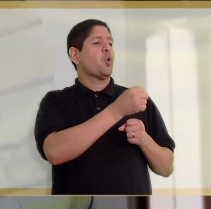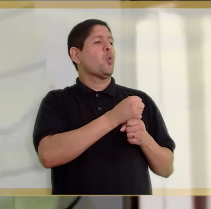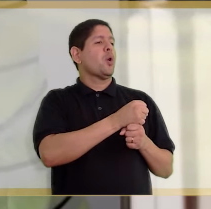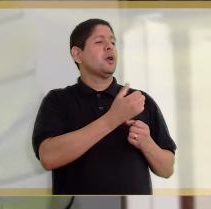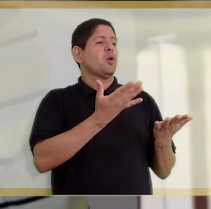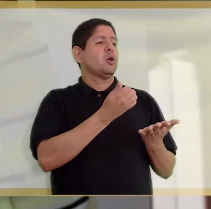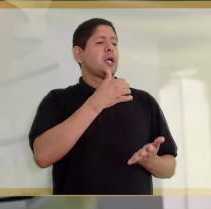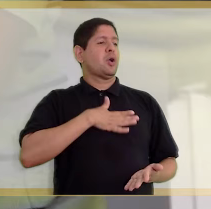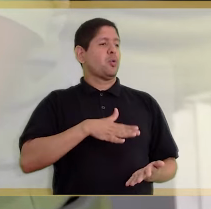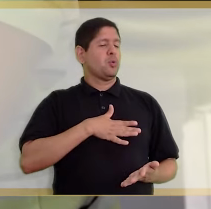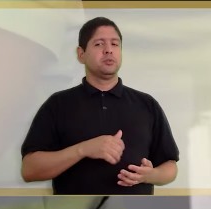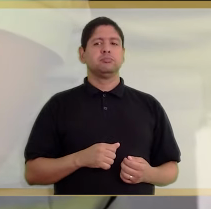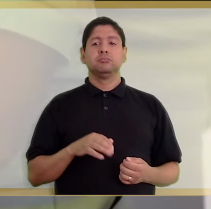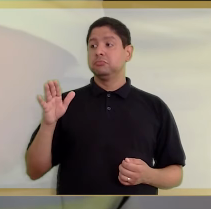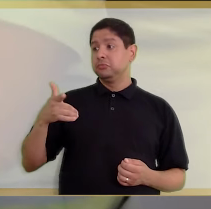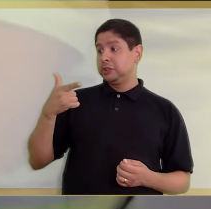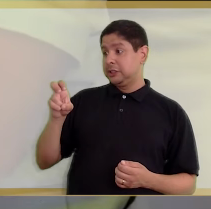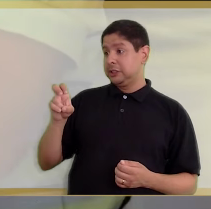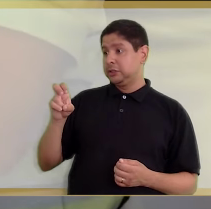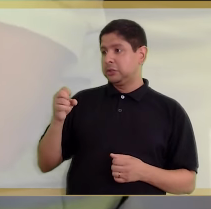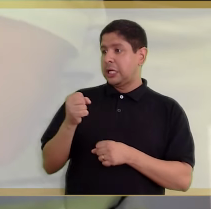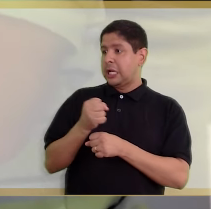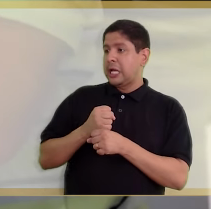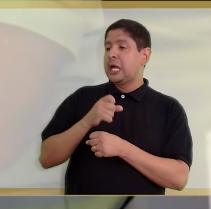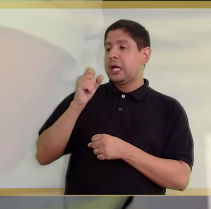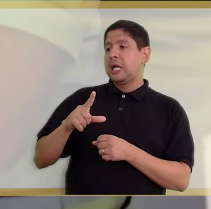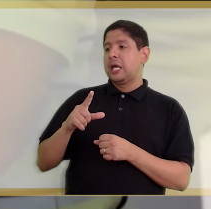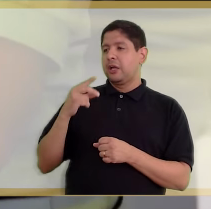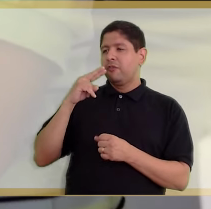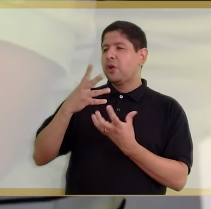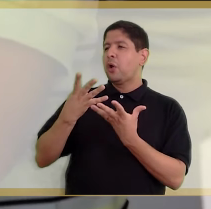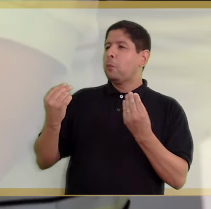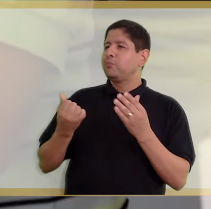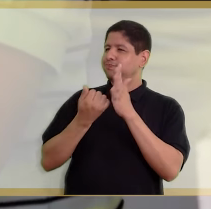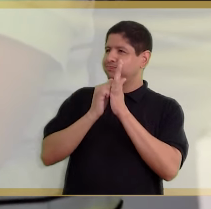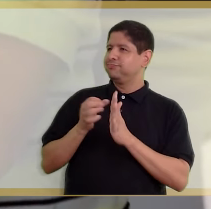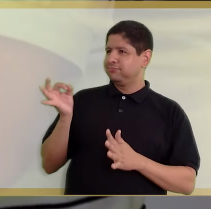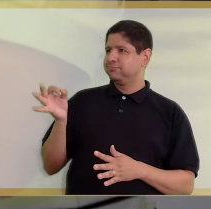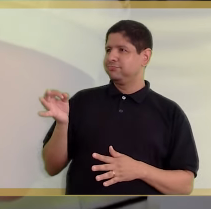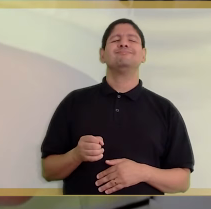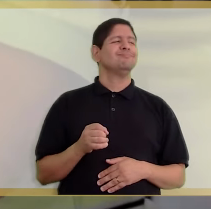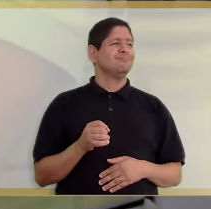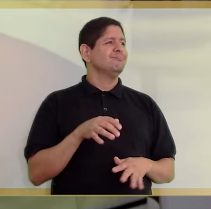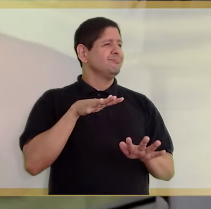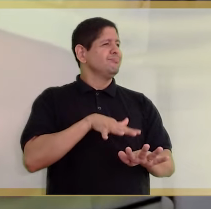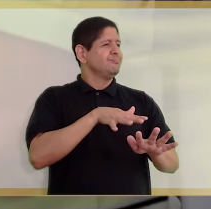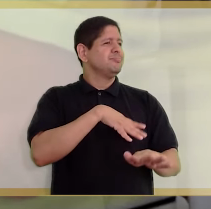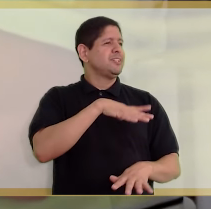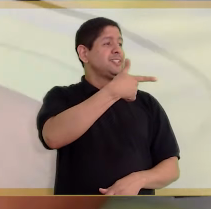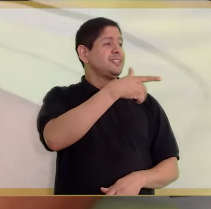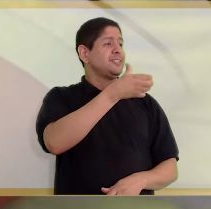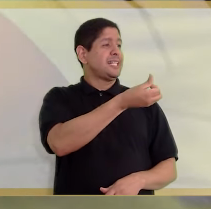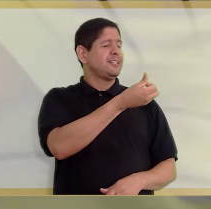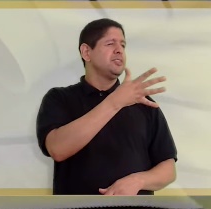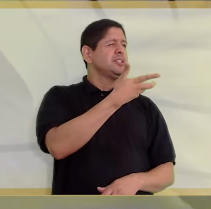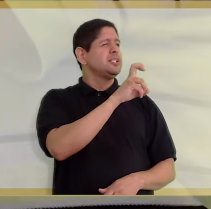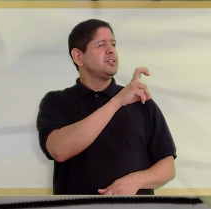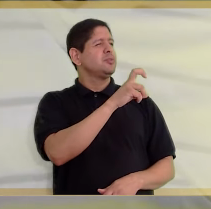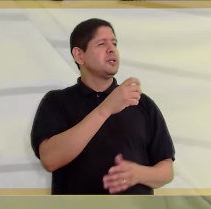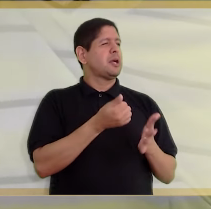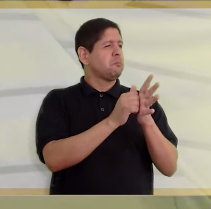agora em agosto. 25 anos. 25 anos é a idade da minha vida. Você já viu muito carnaval por aqui, já, né? Já passamos por... São 25 carnavais, né? Muita